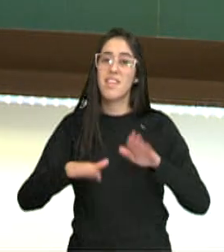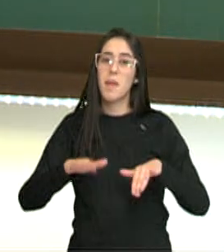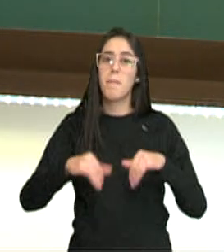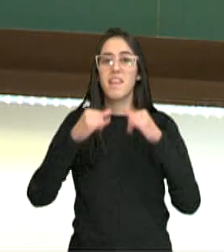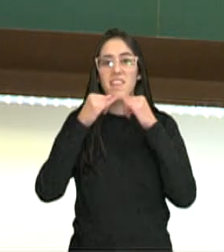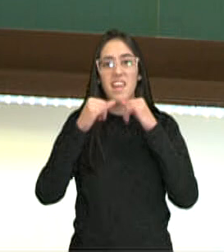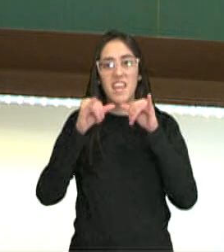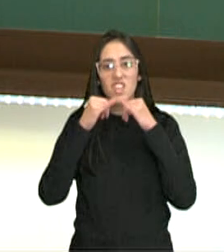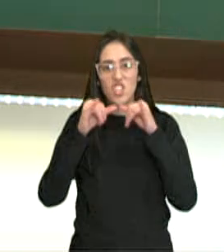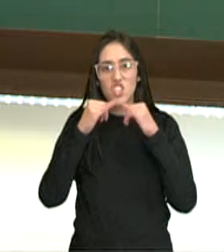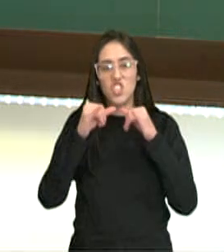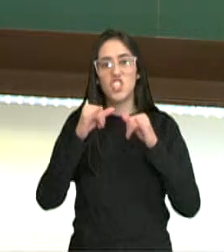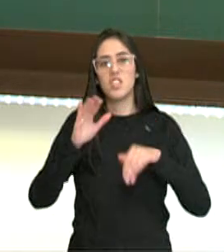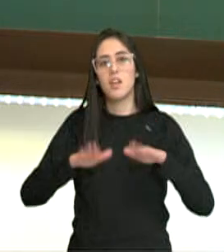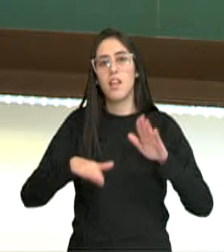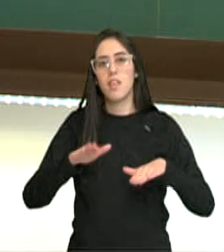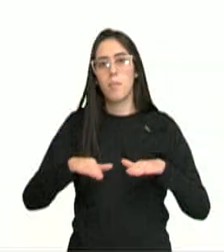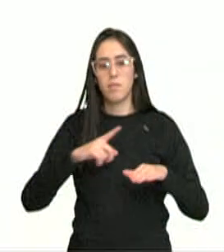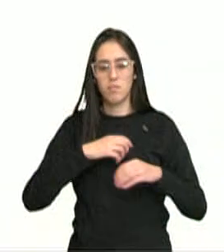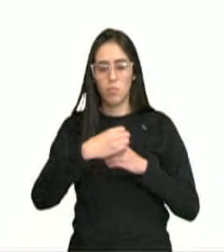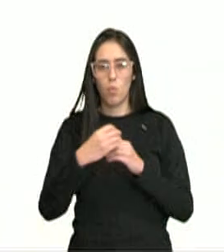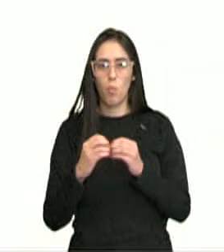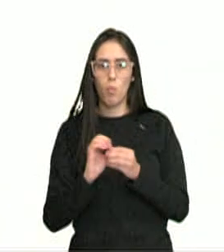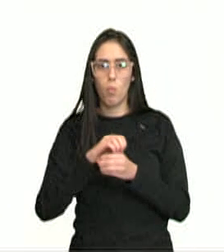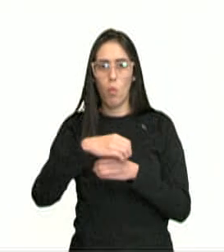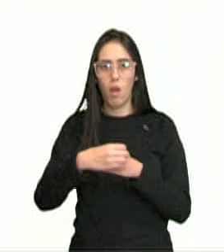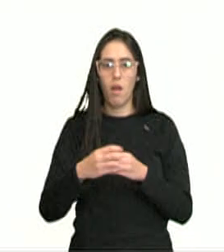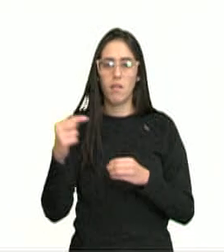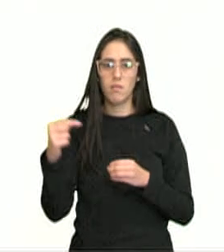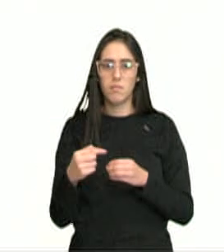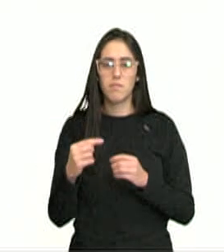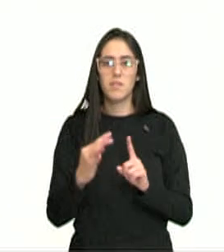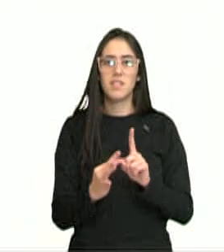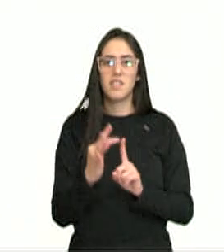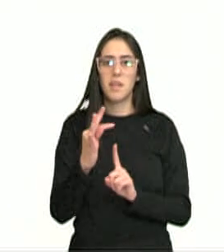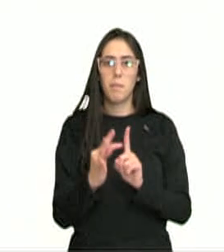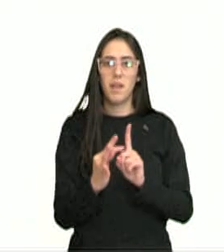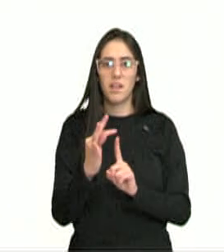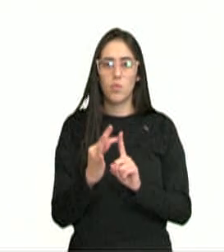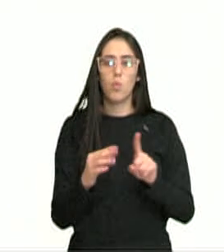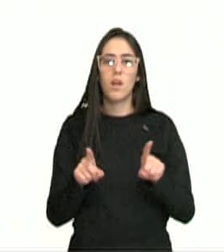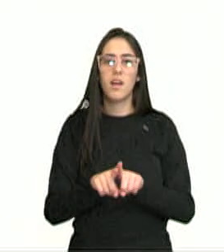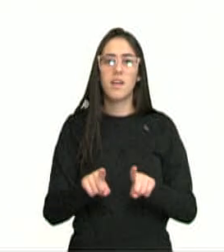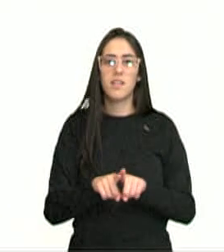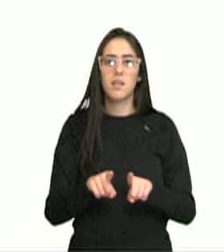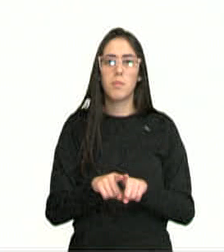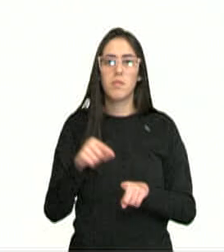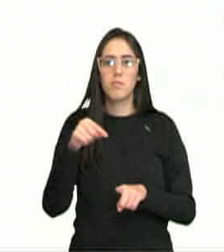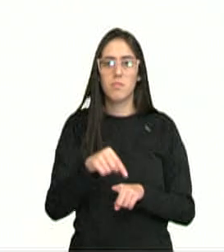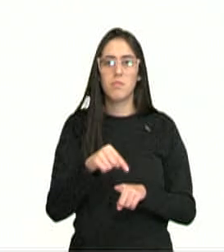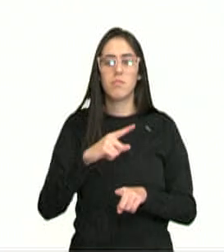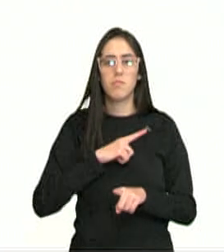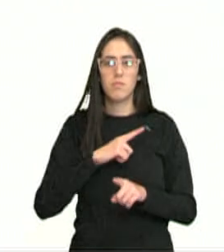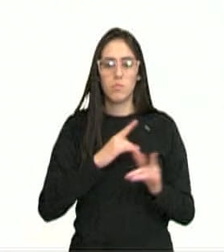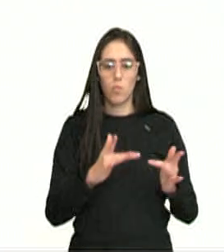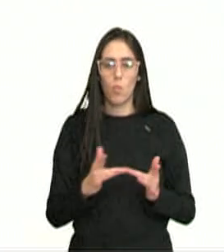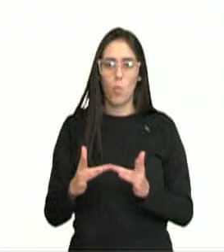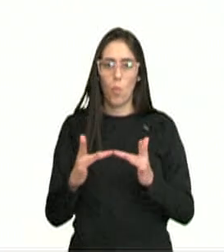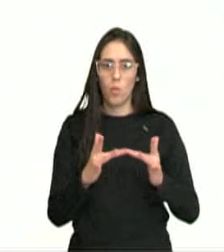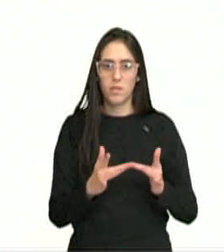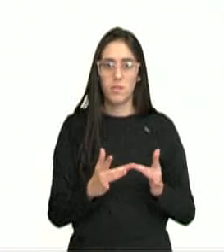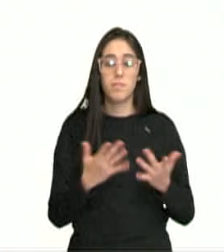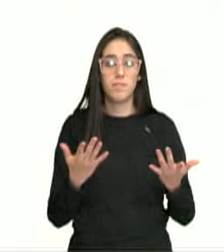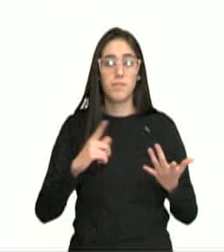da frequência das colisões entre as moléculas que reagem, da temperatura e da orientação quando elas colidem. Então, quando a gente tem uma